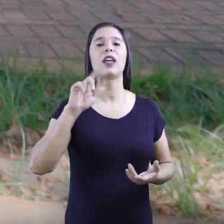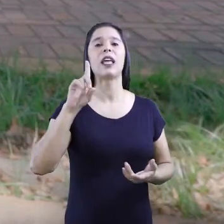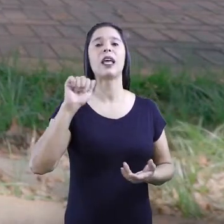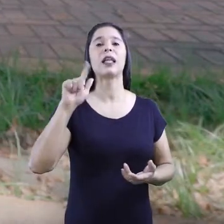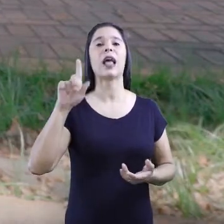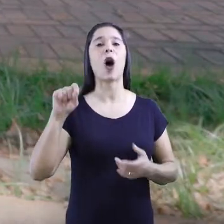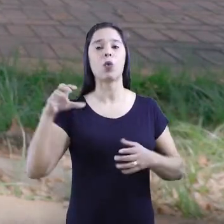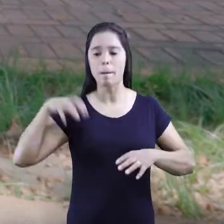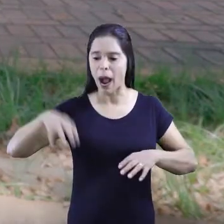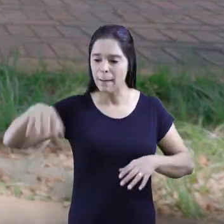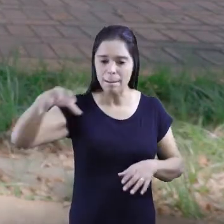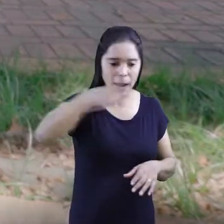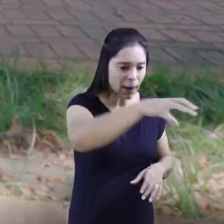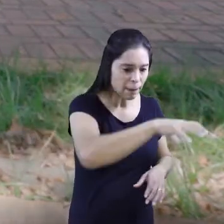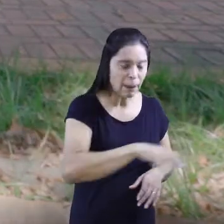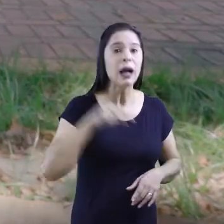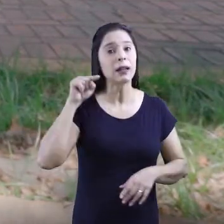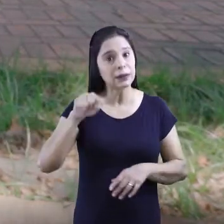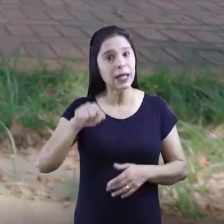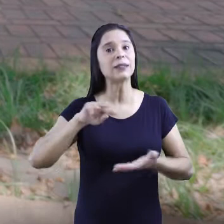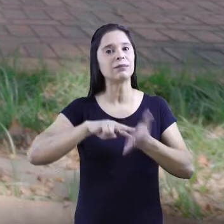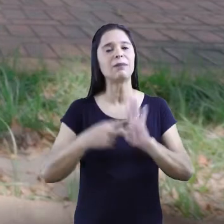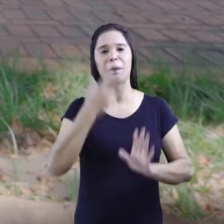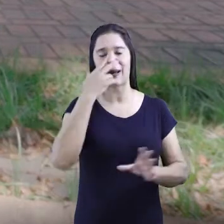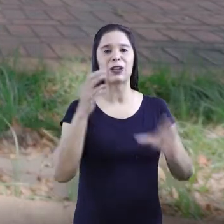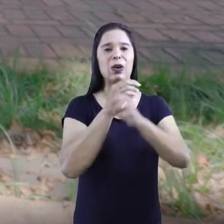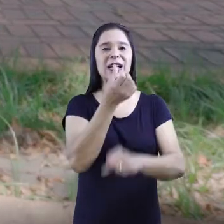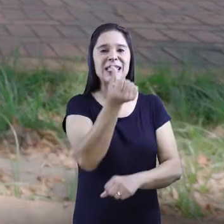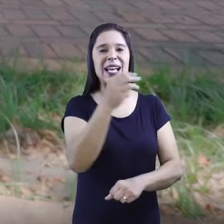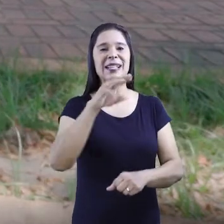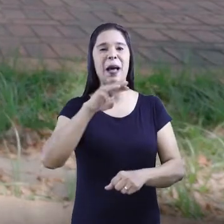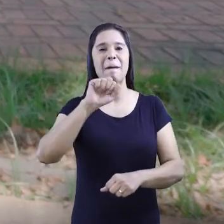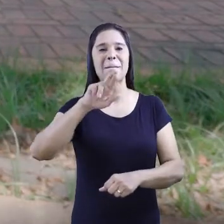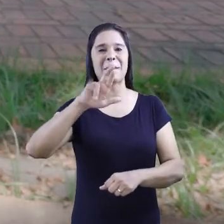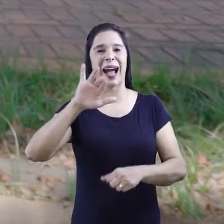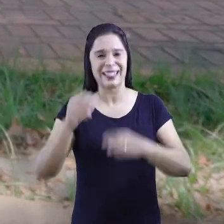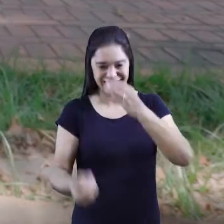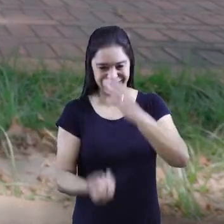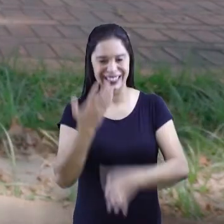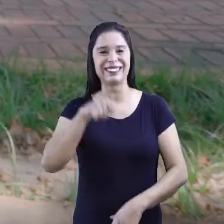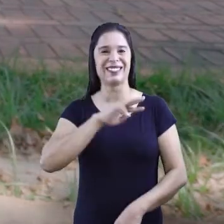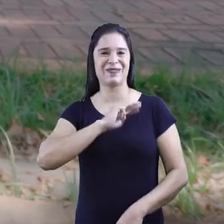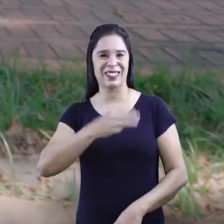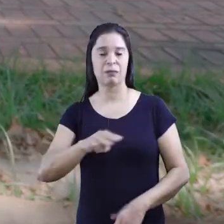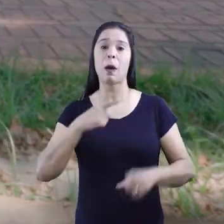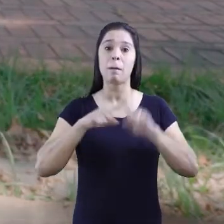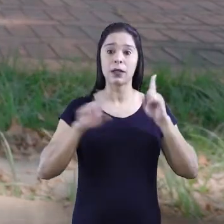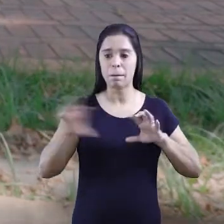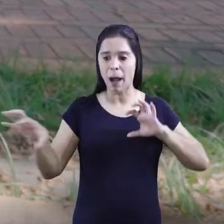Leopoldo, Fidalgo, regiões que faziam parte dessa sesmaria que constituía o Matosinhos, mas